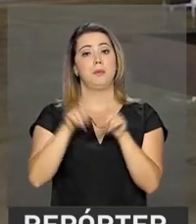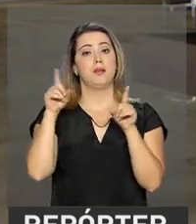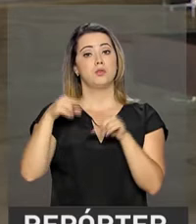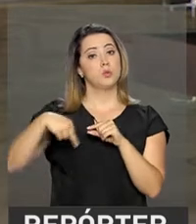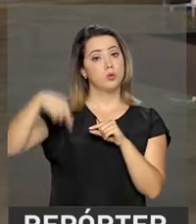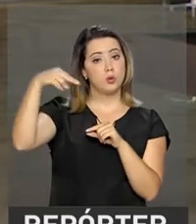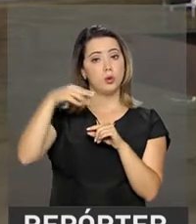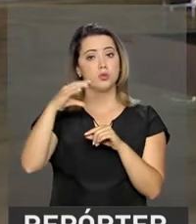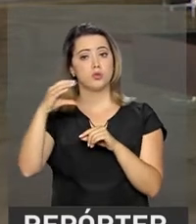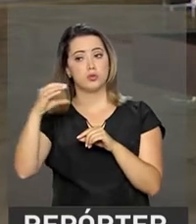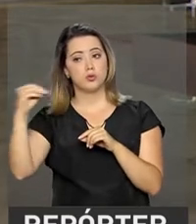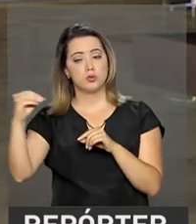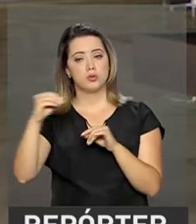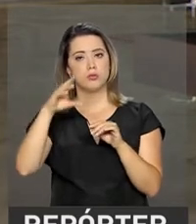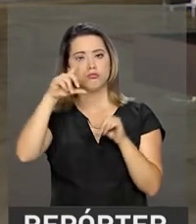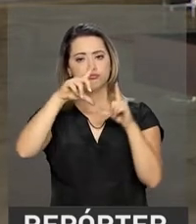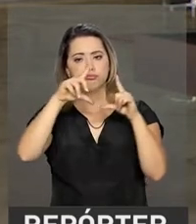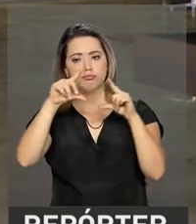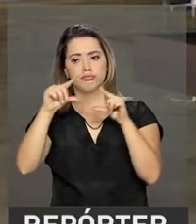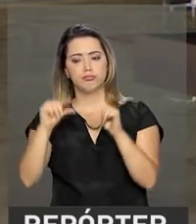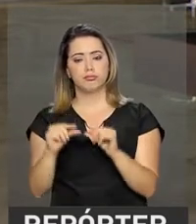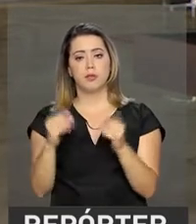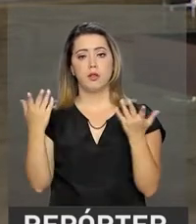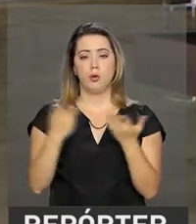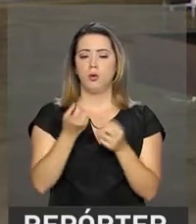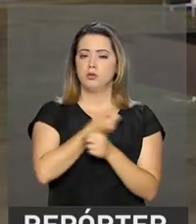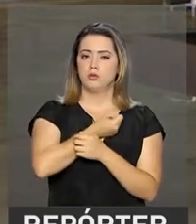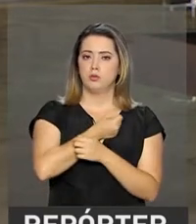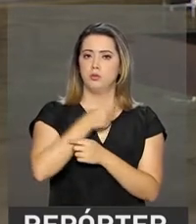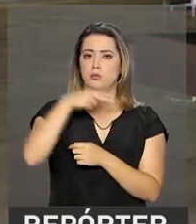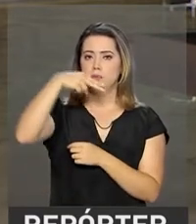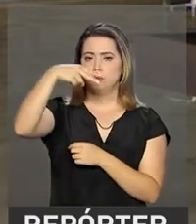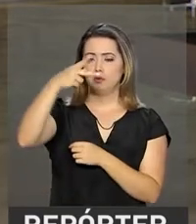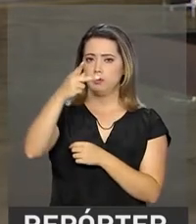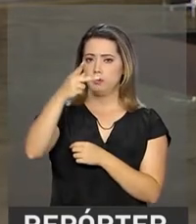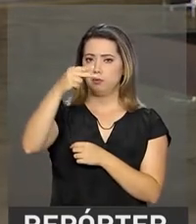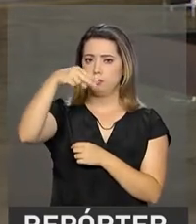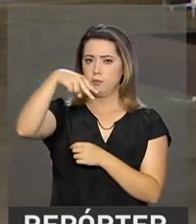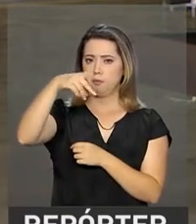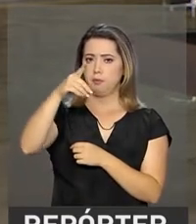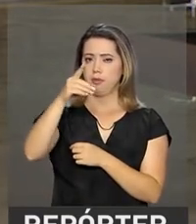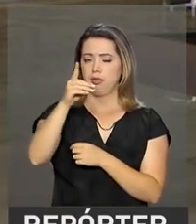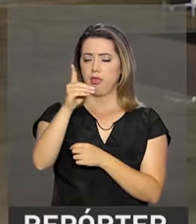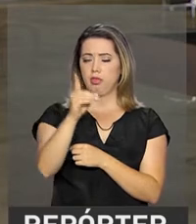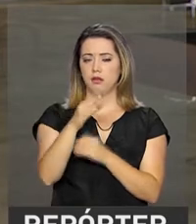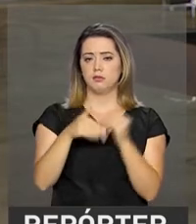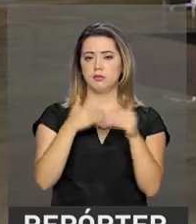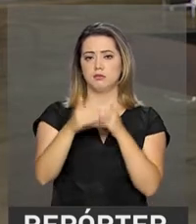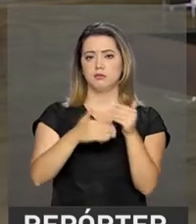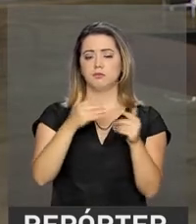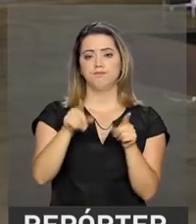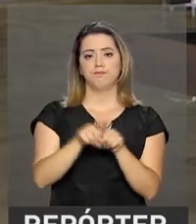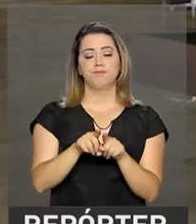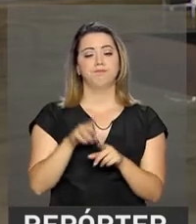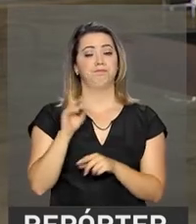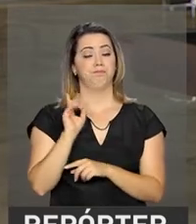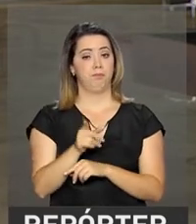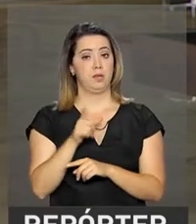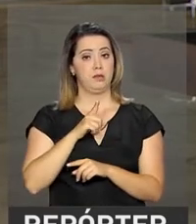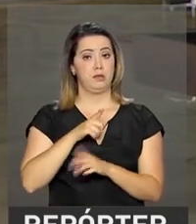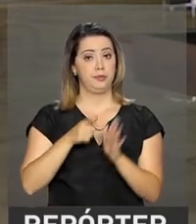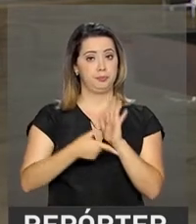passar alguns números da pnad contínua roberto no segundo trimestre deste ano estavam ocupadas no mercado de trabalho